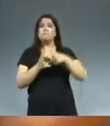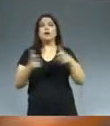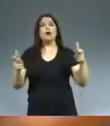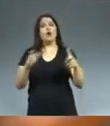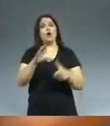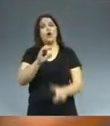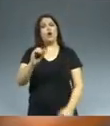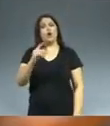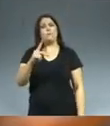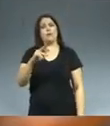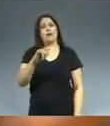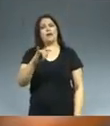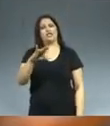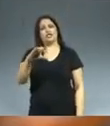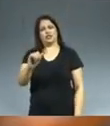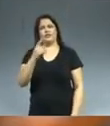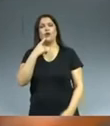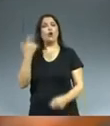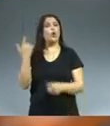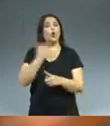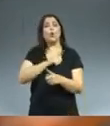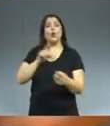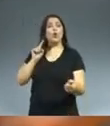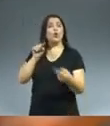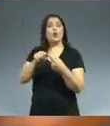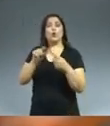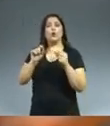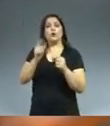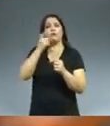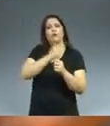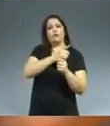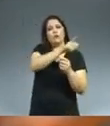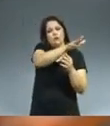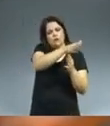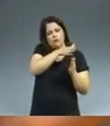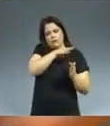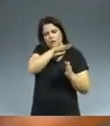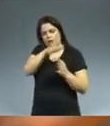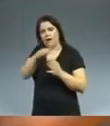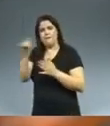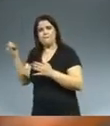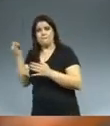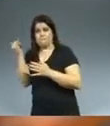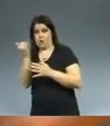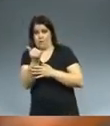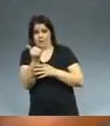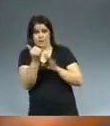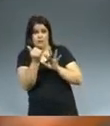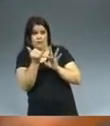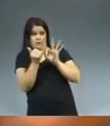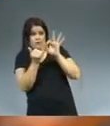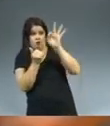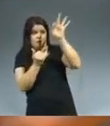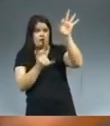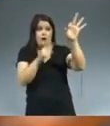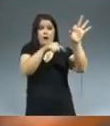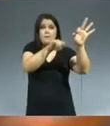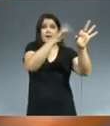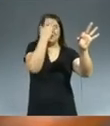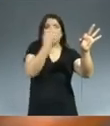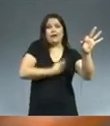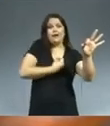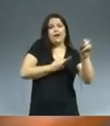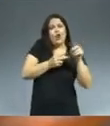parte desses cooperativos para poder justamente facilitar chegada da informação técnica até a ponta no